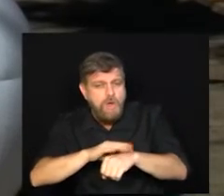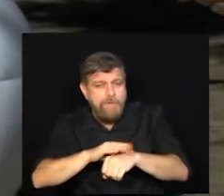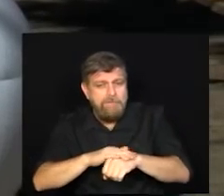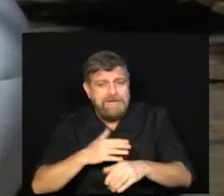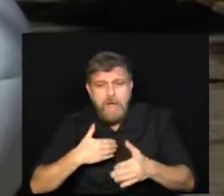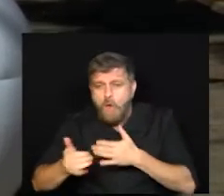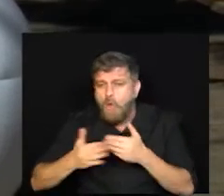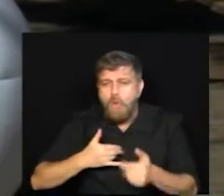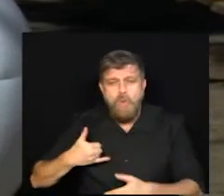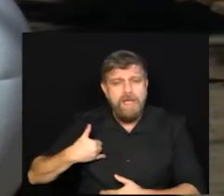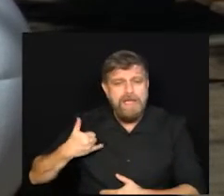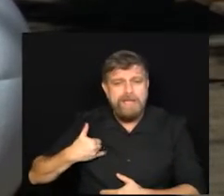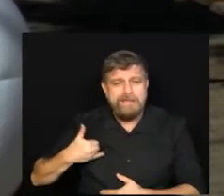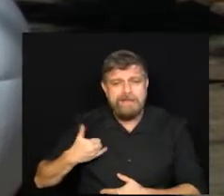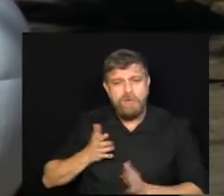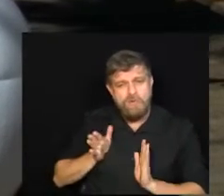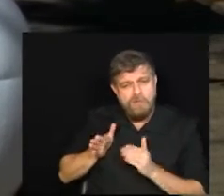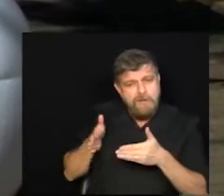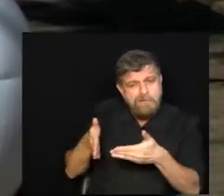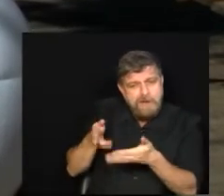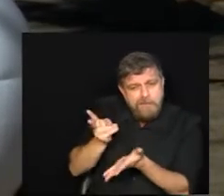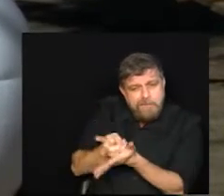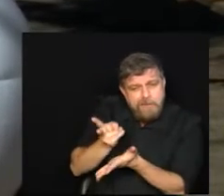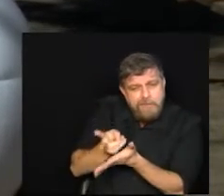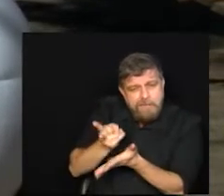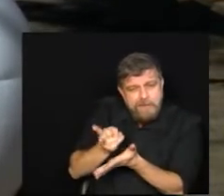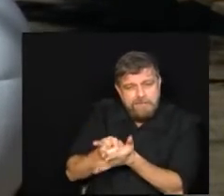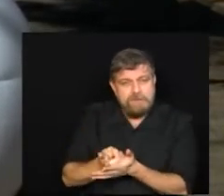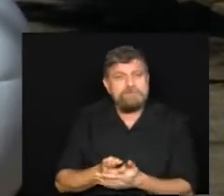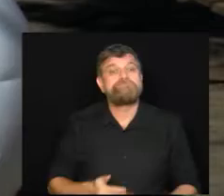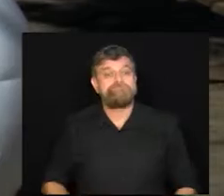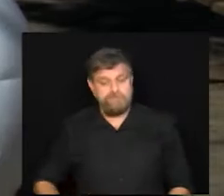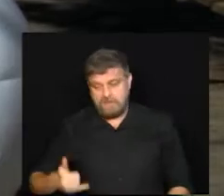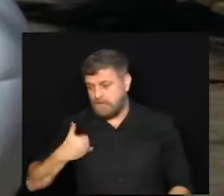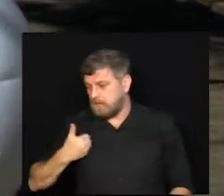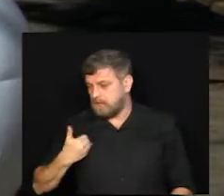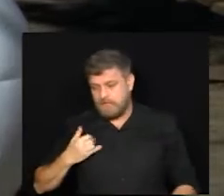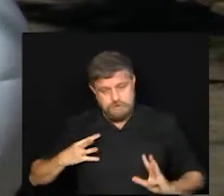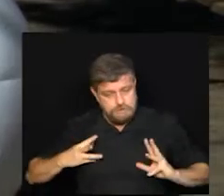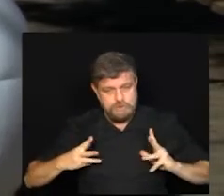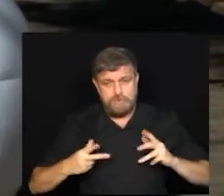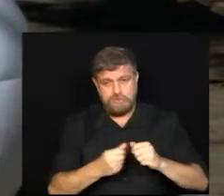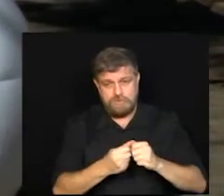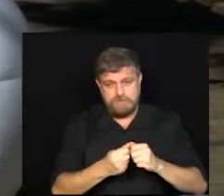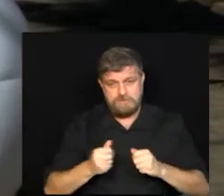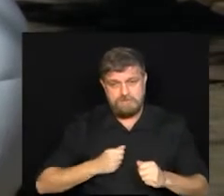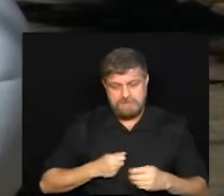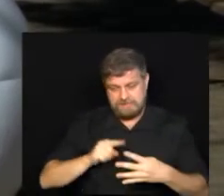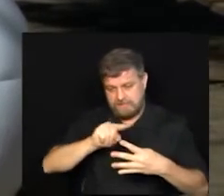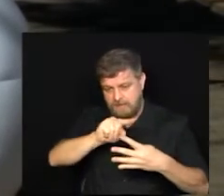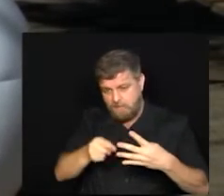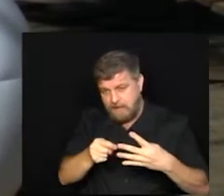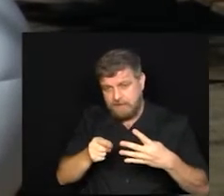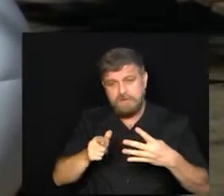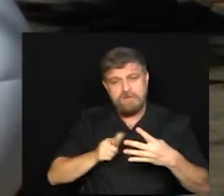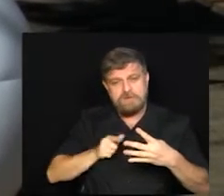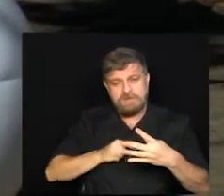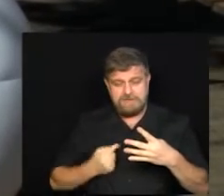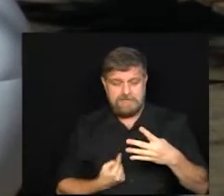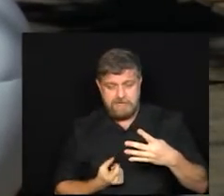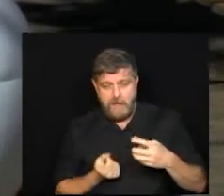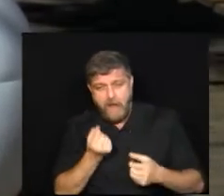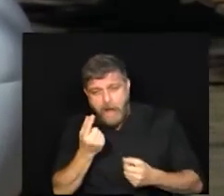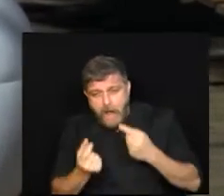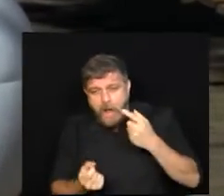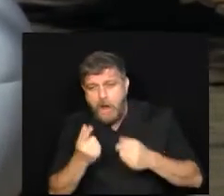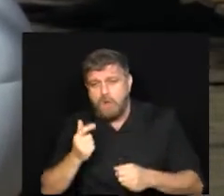as idades ou tem uma idade específica? Ela acomete todas as idades, mas dentro desses 4 subtipos, a gente tem alguns que são